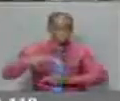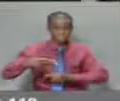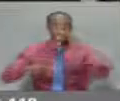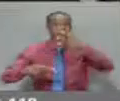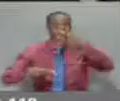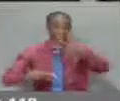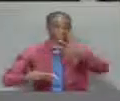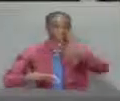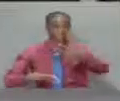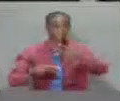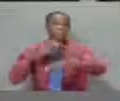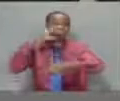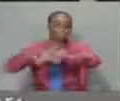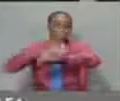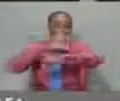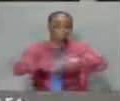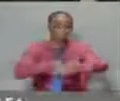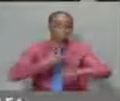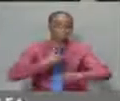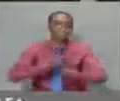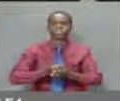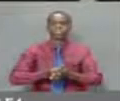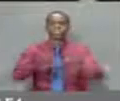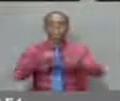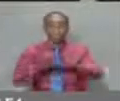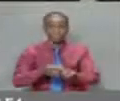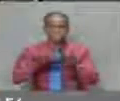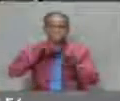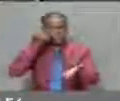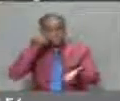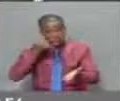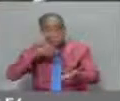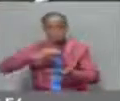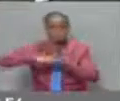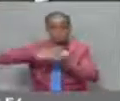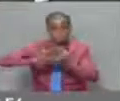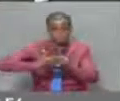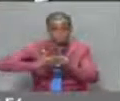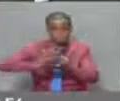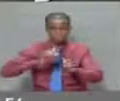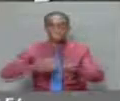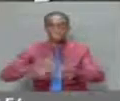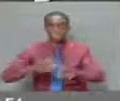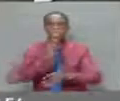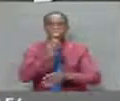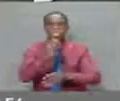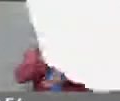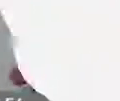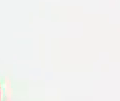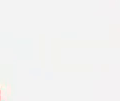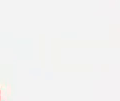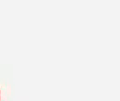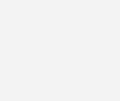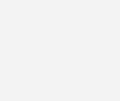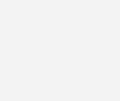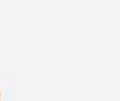16 gramas de estupefacientes, 30 computadores e 3 máquinas de jogo.